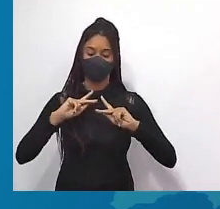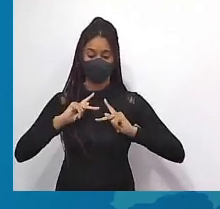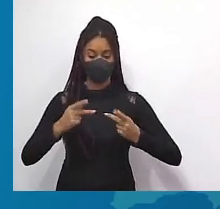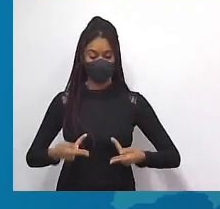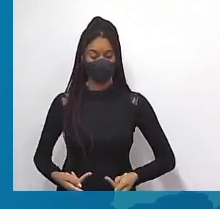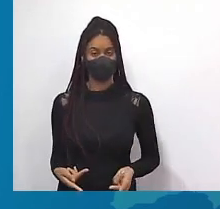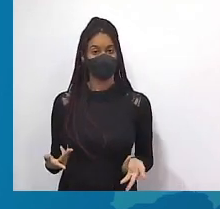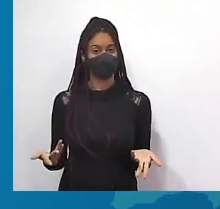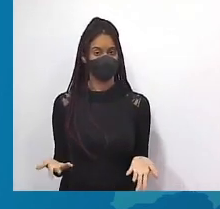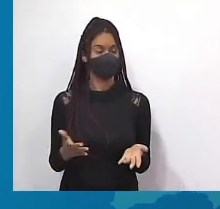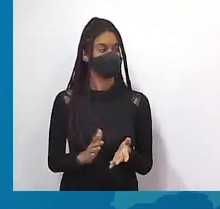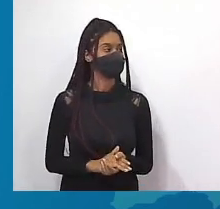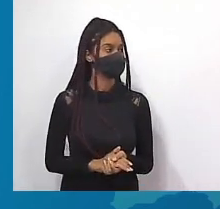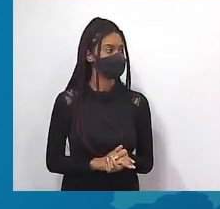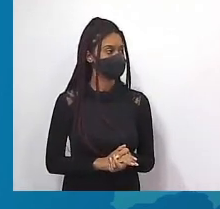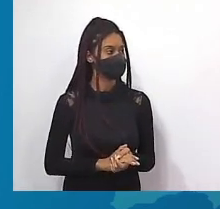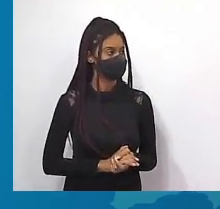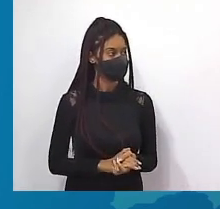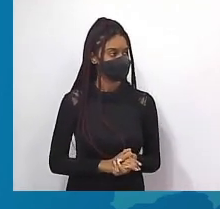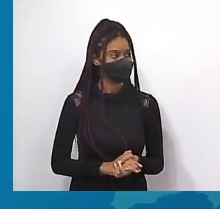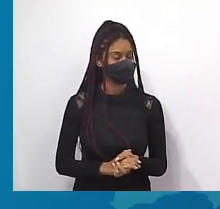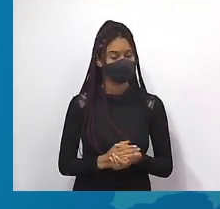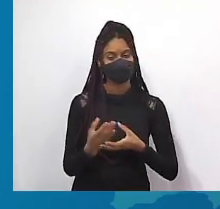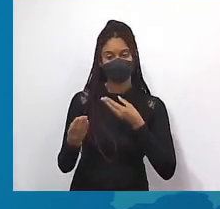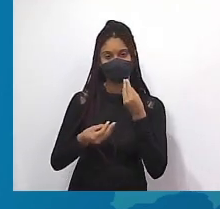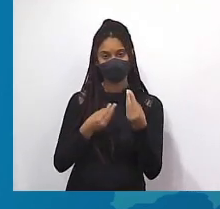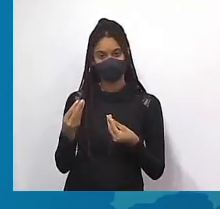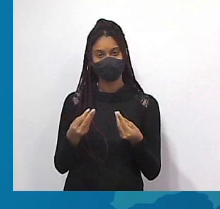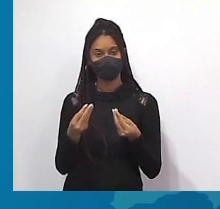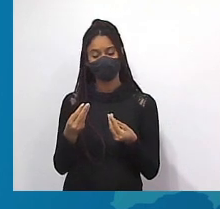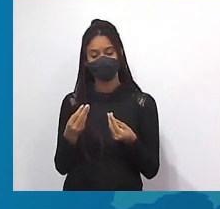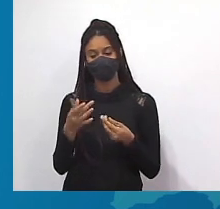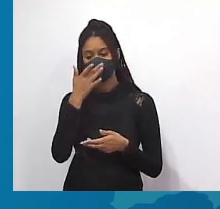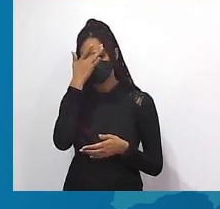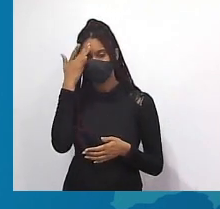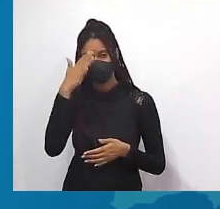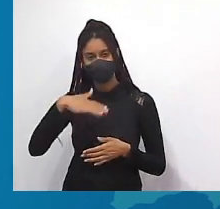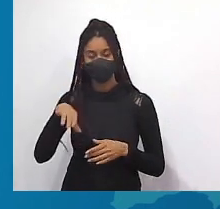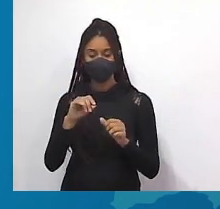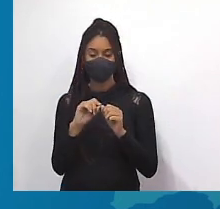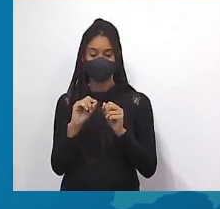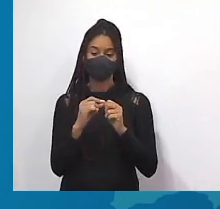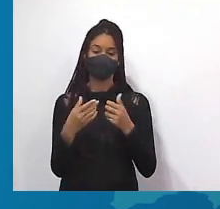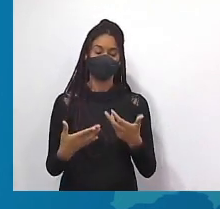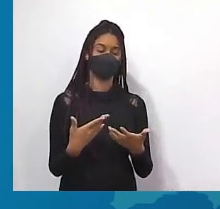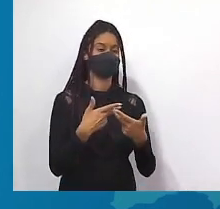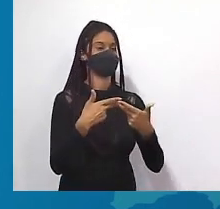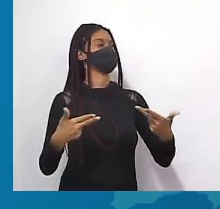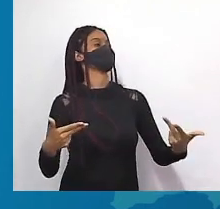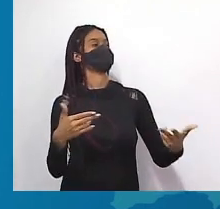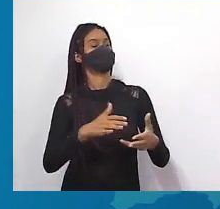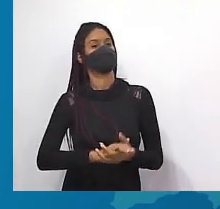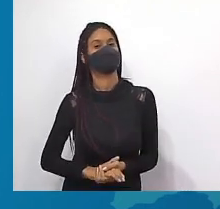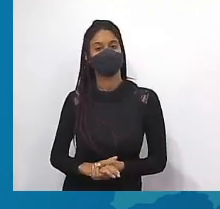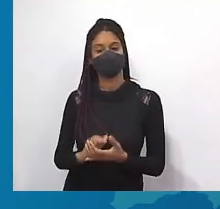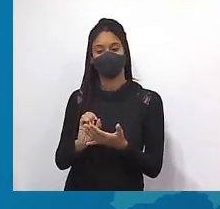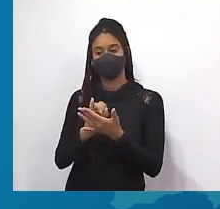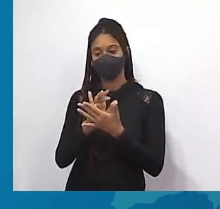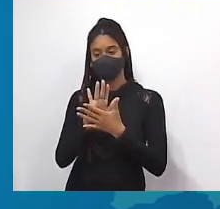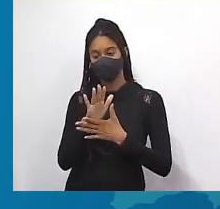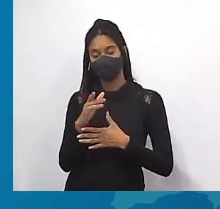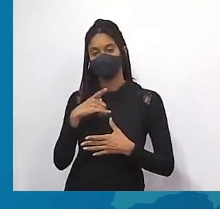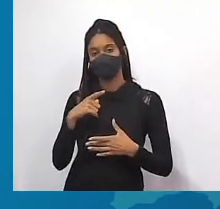humana, né? E como literalmente o ser humano está liberando esses gases que estão